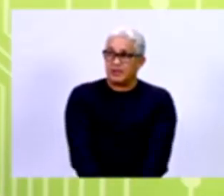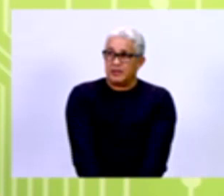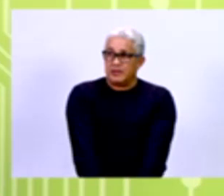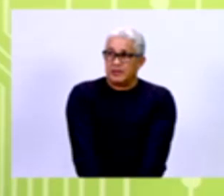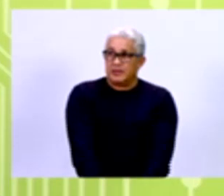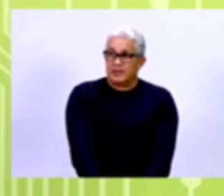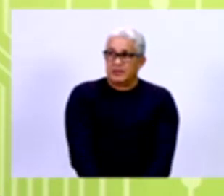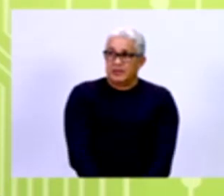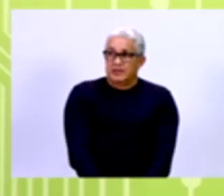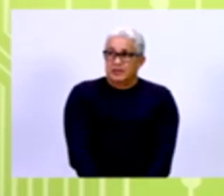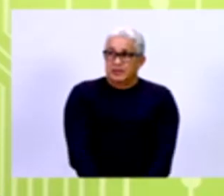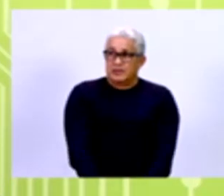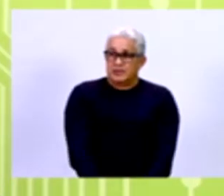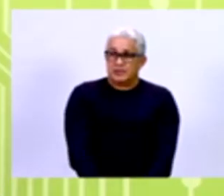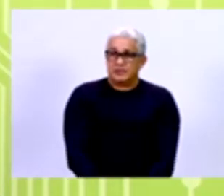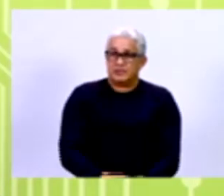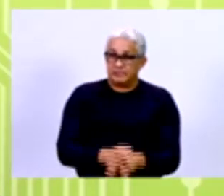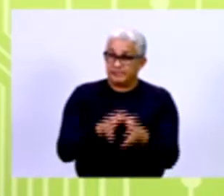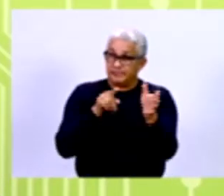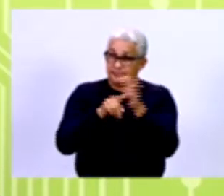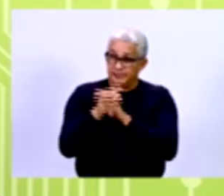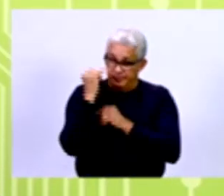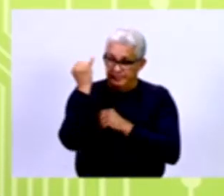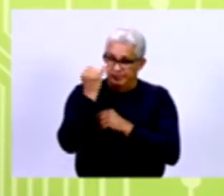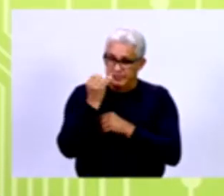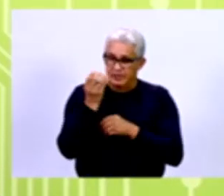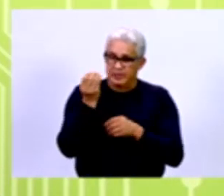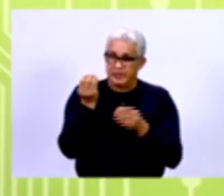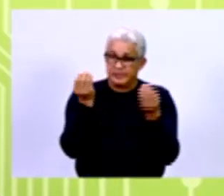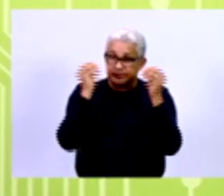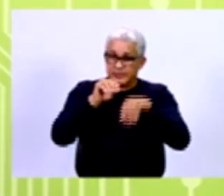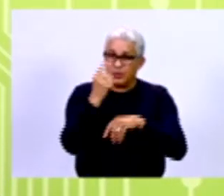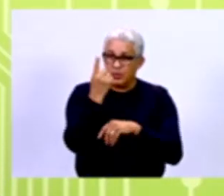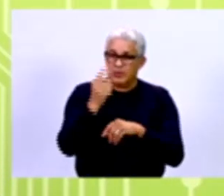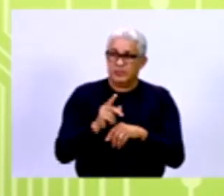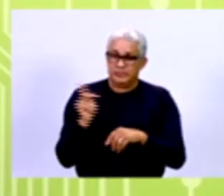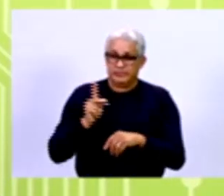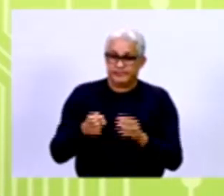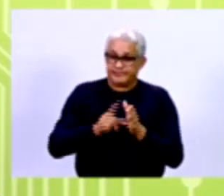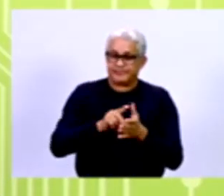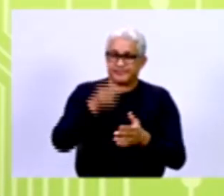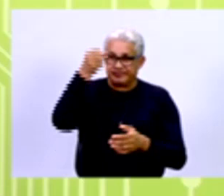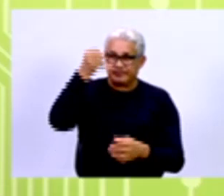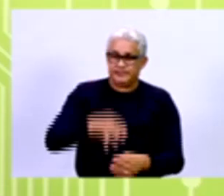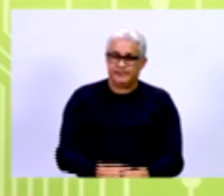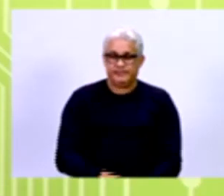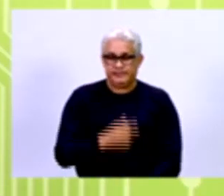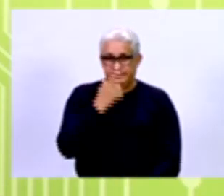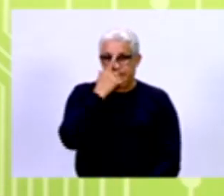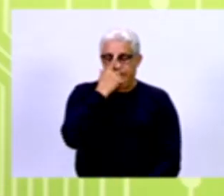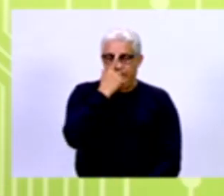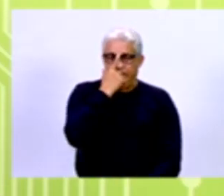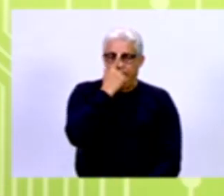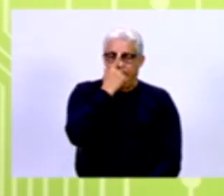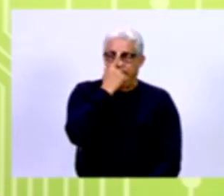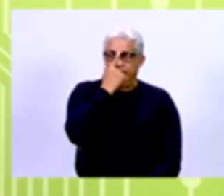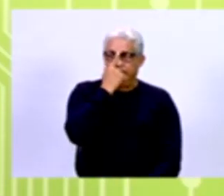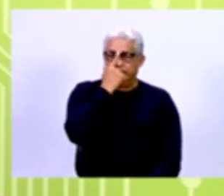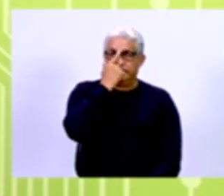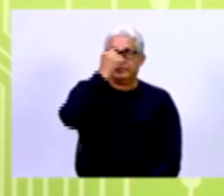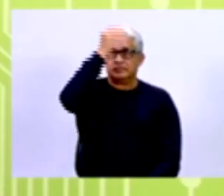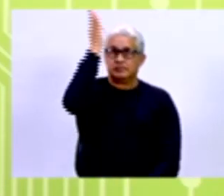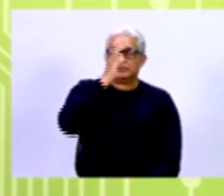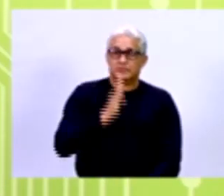dando importância à sua pergunta, eu acrescentaria o que a professora já disse. O Brasil viveu uma